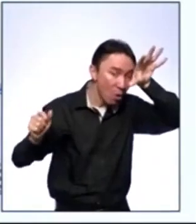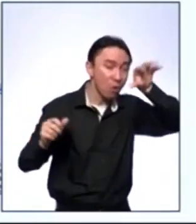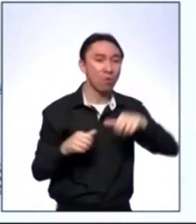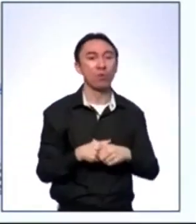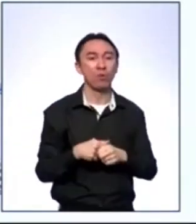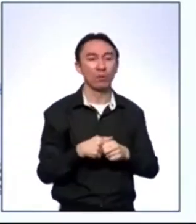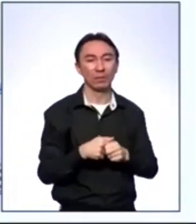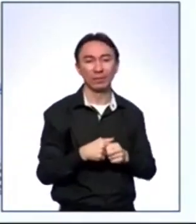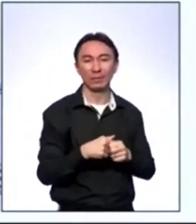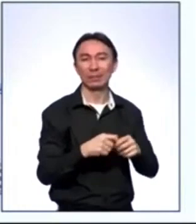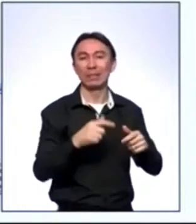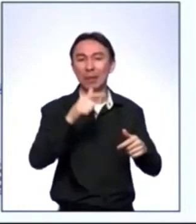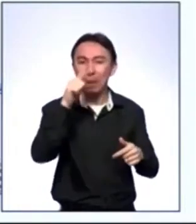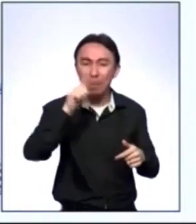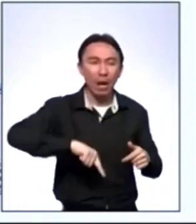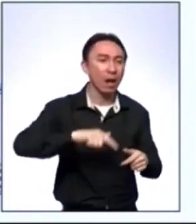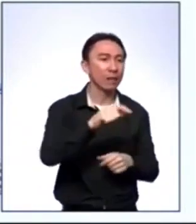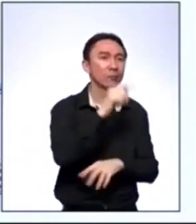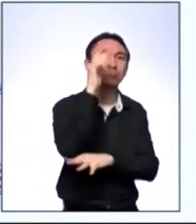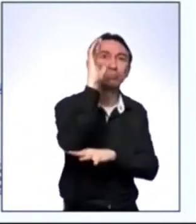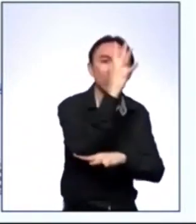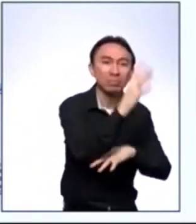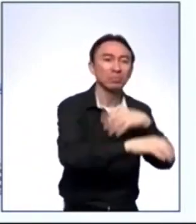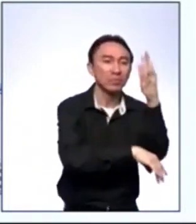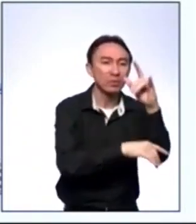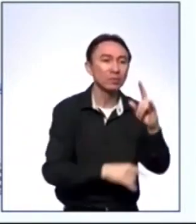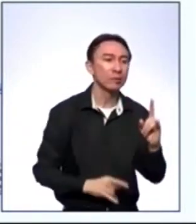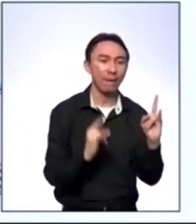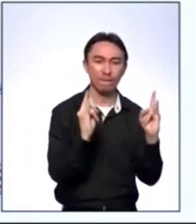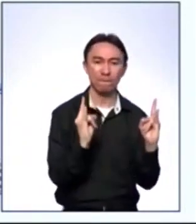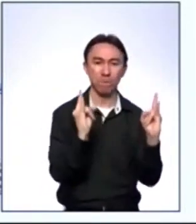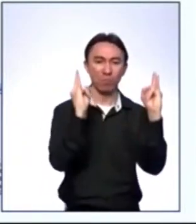arqueológicos, paisagísticos, pontes,